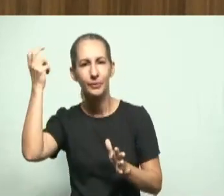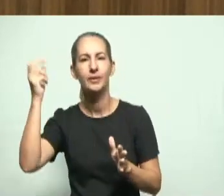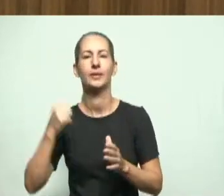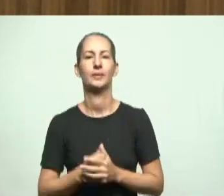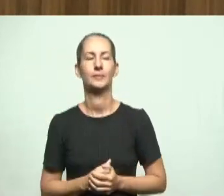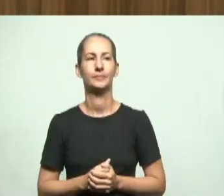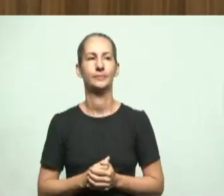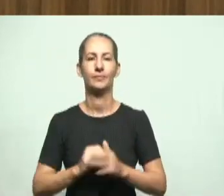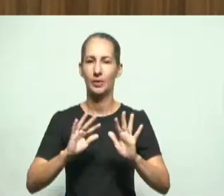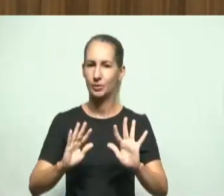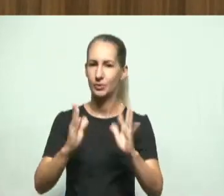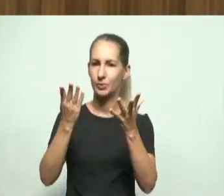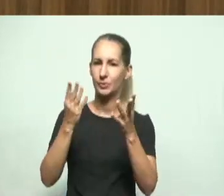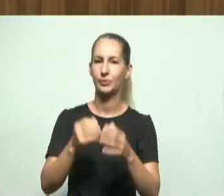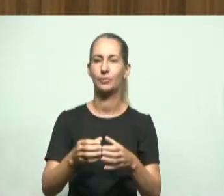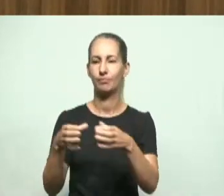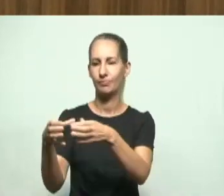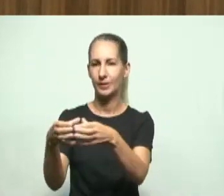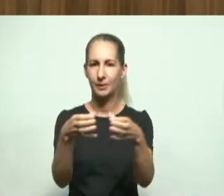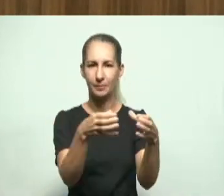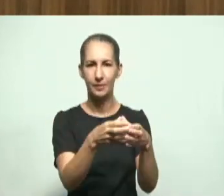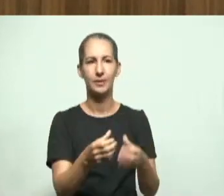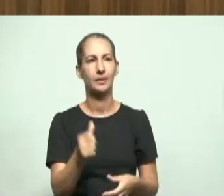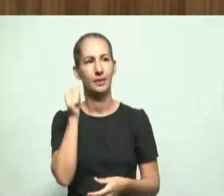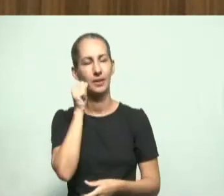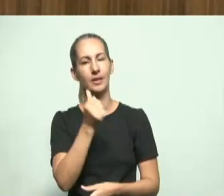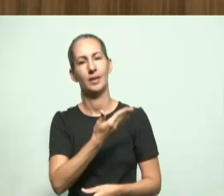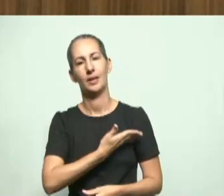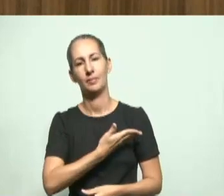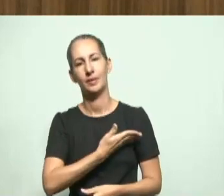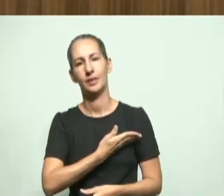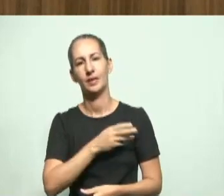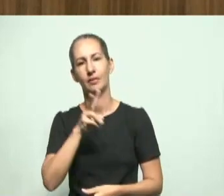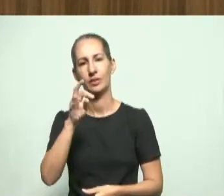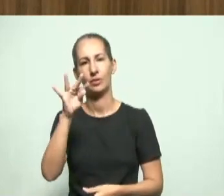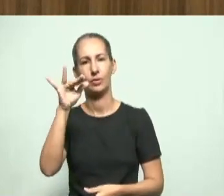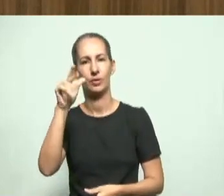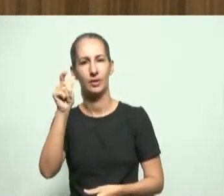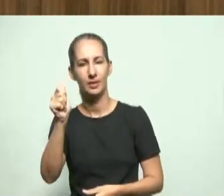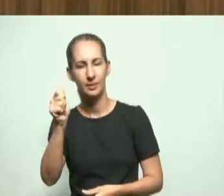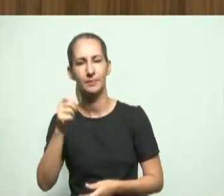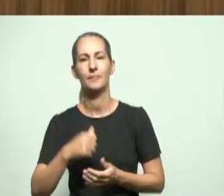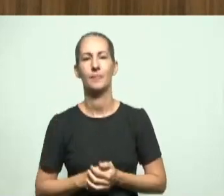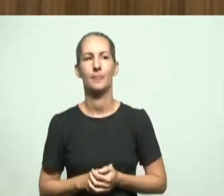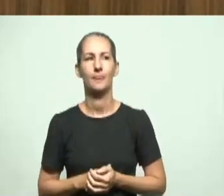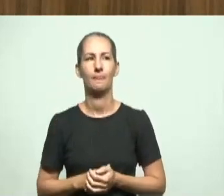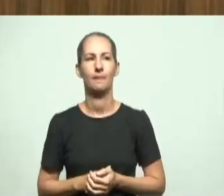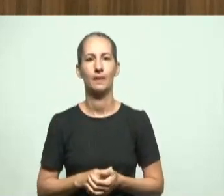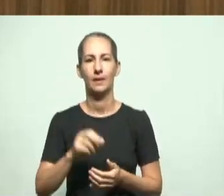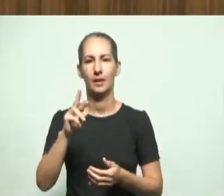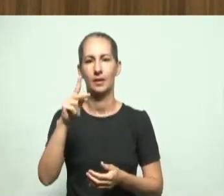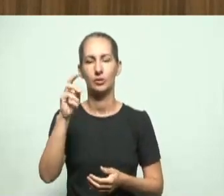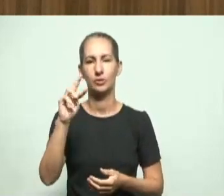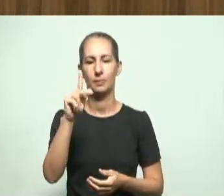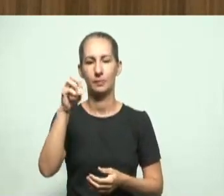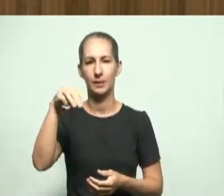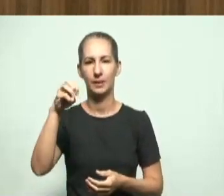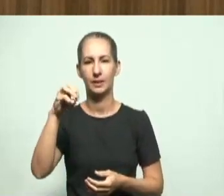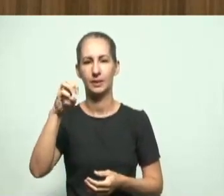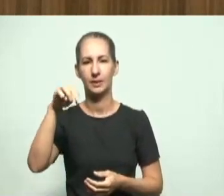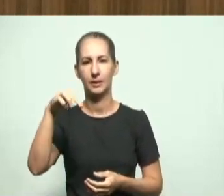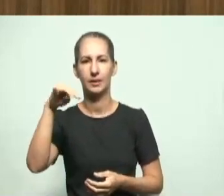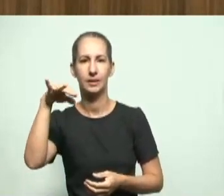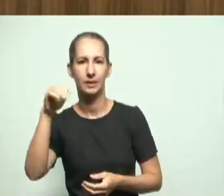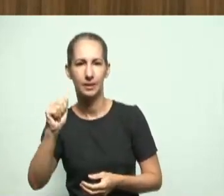ter show de banda, nossa amiga Vitória Galvão, na banda Rastro de Menina, vai estar lá